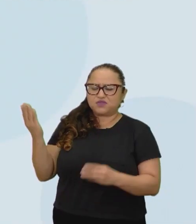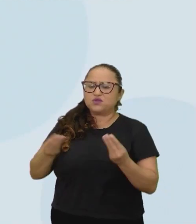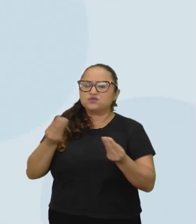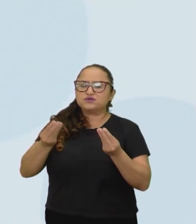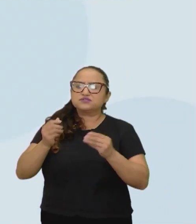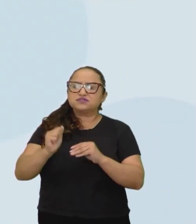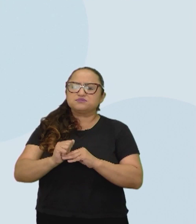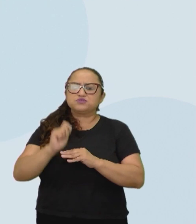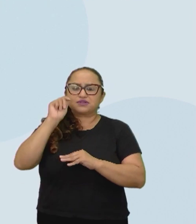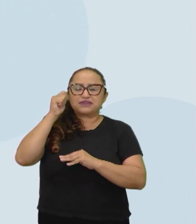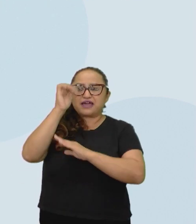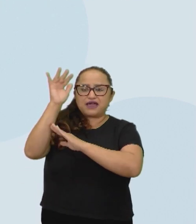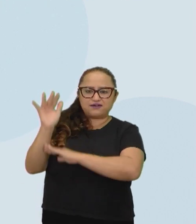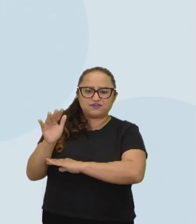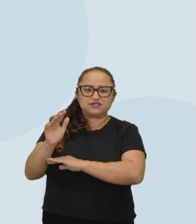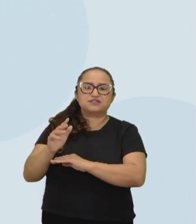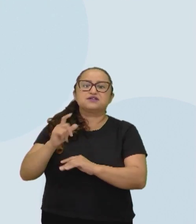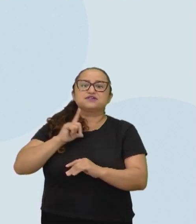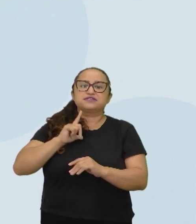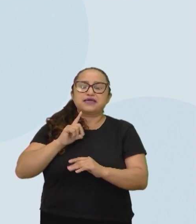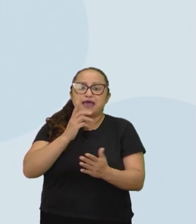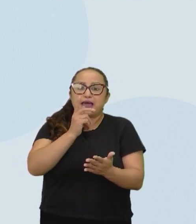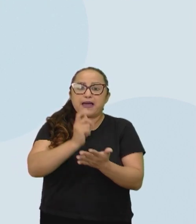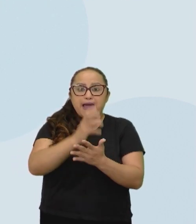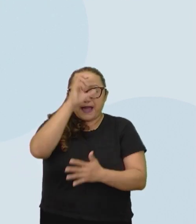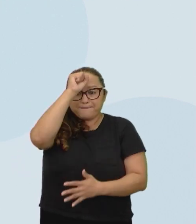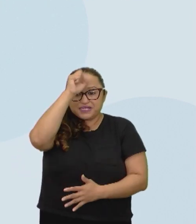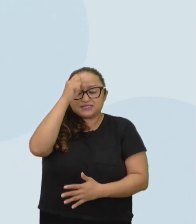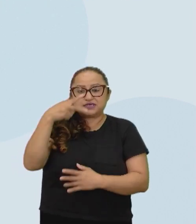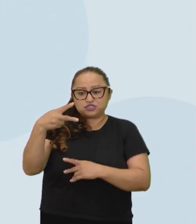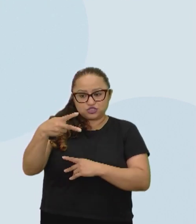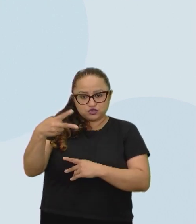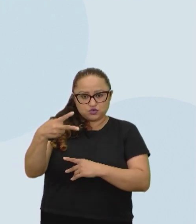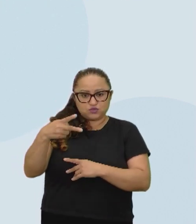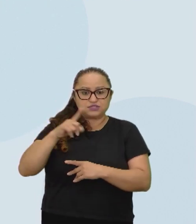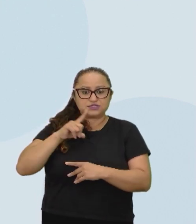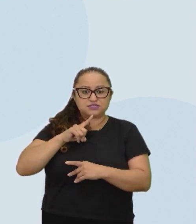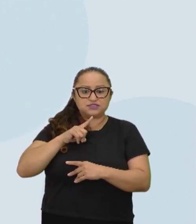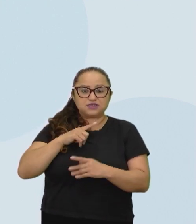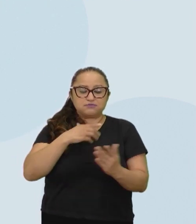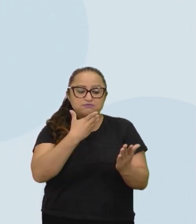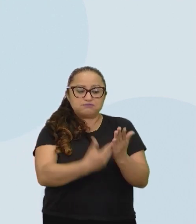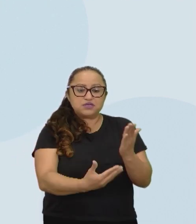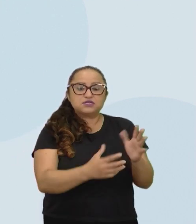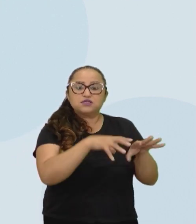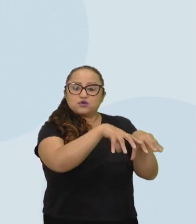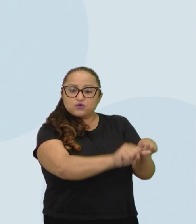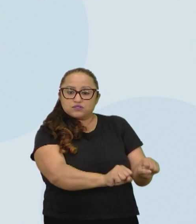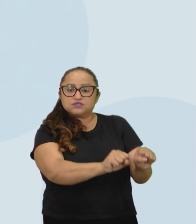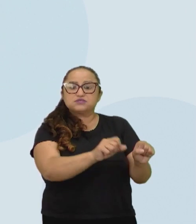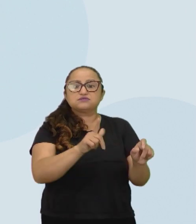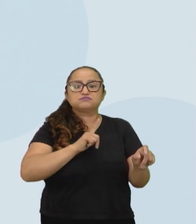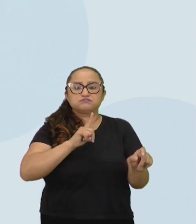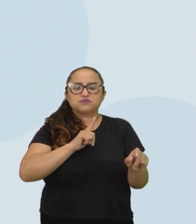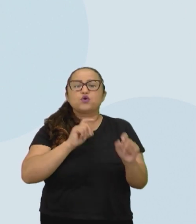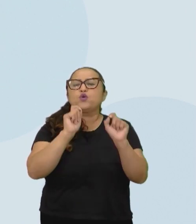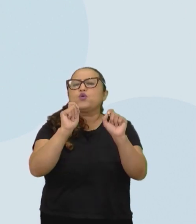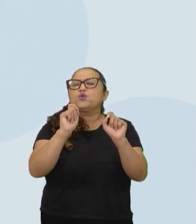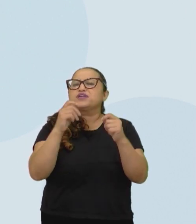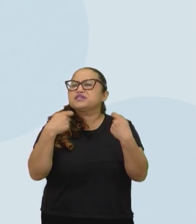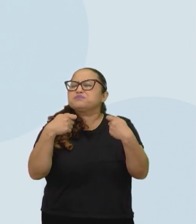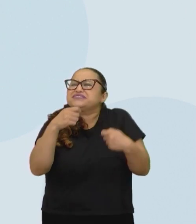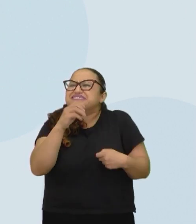estamos na situação de aprendizagem 2, a descolonização afroasiática. E o que a gente precisa entender aqui nessa situação